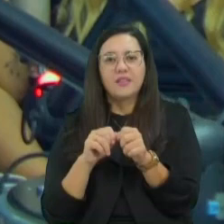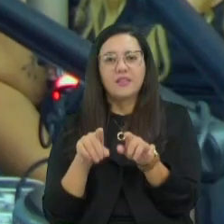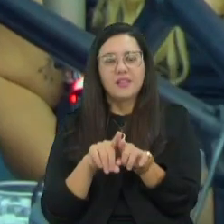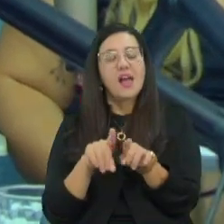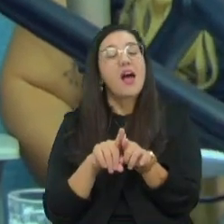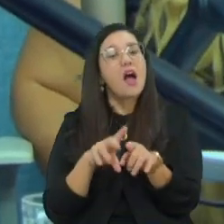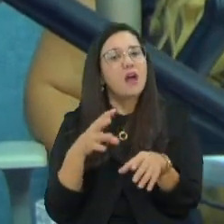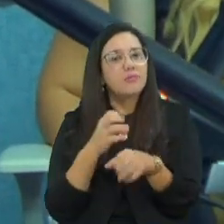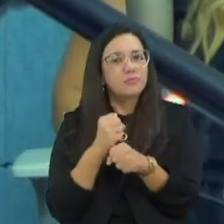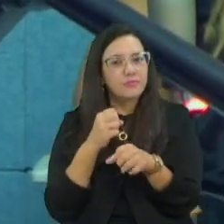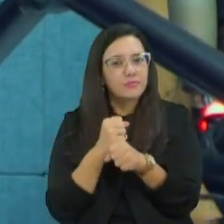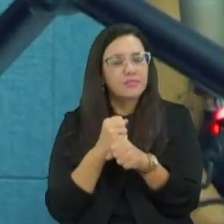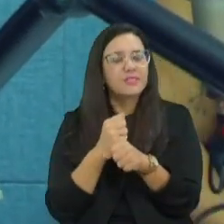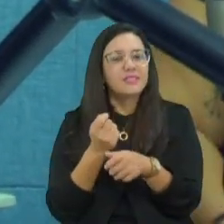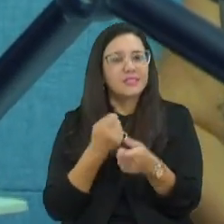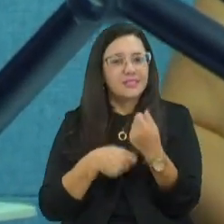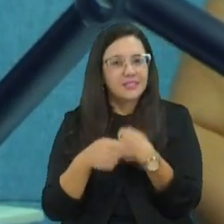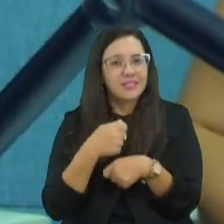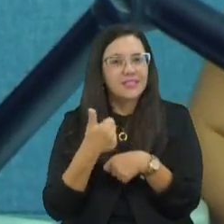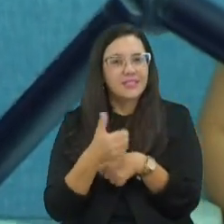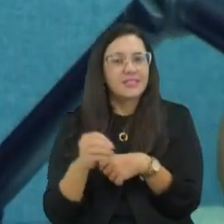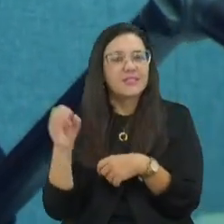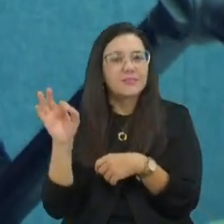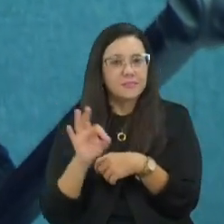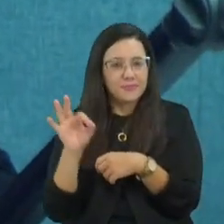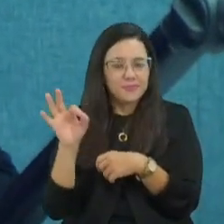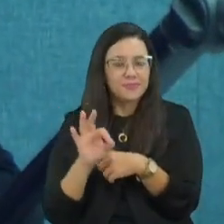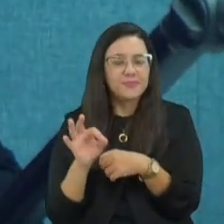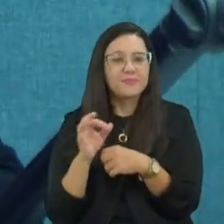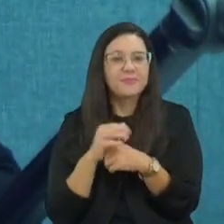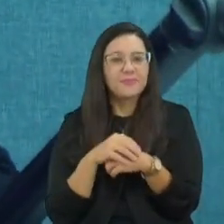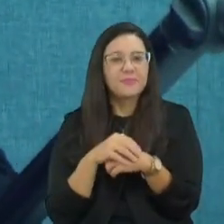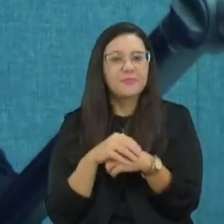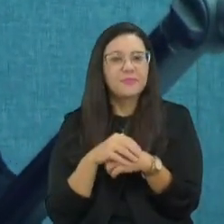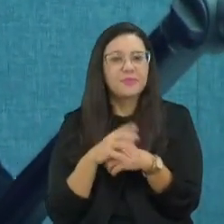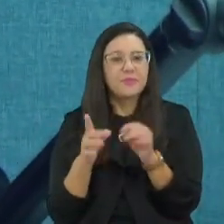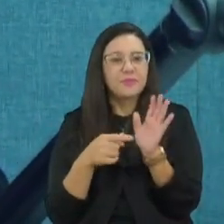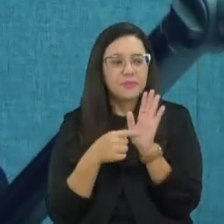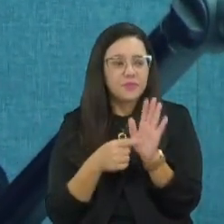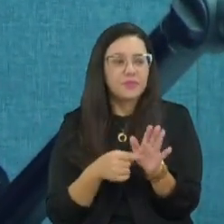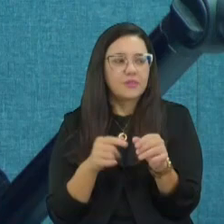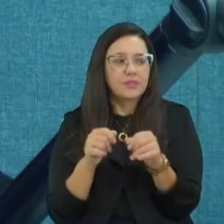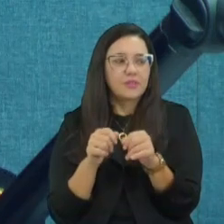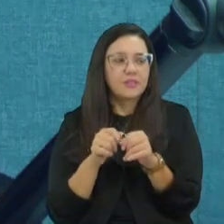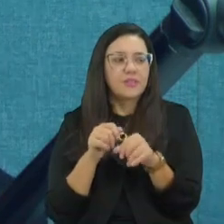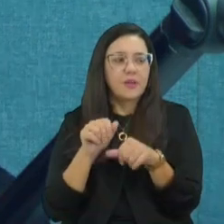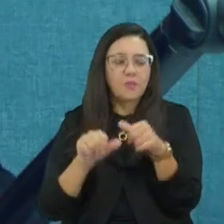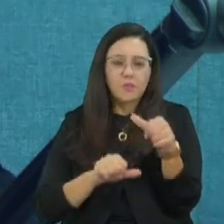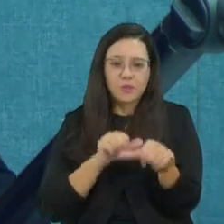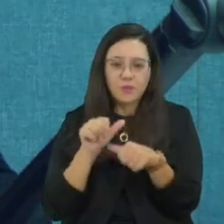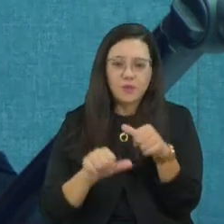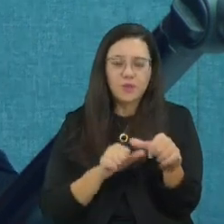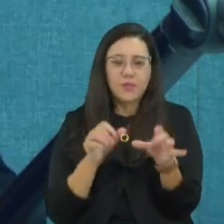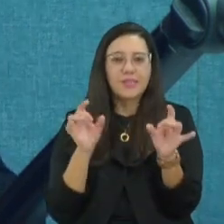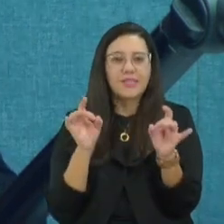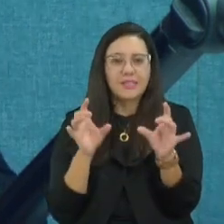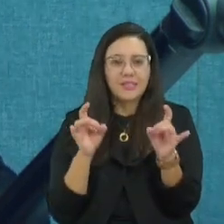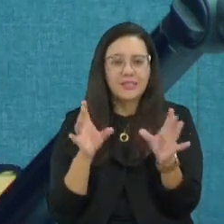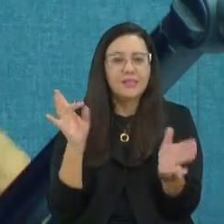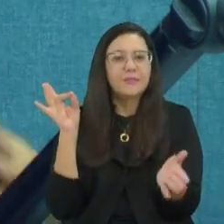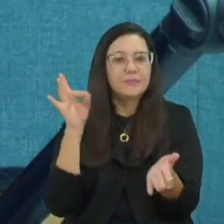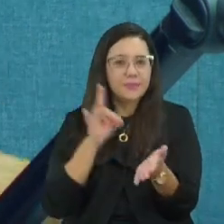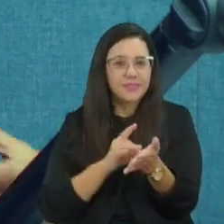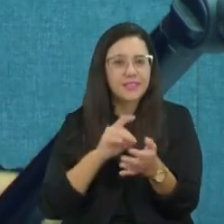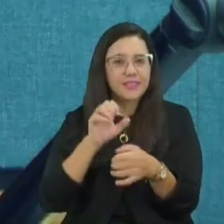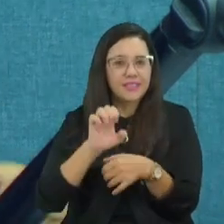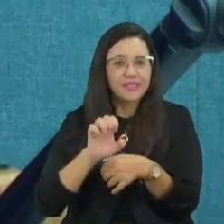Ciências Contábeis, eles são 100% EAD. A gente vem com uma matriz renovada, né, específica para o EAD,